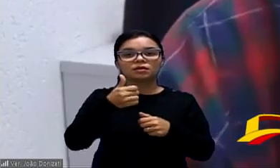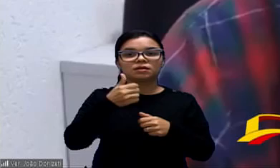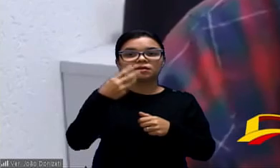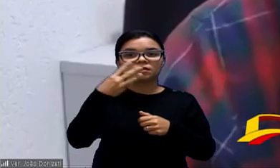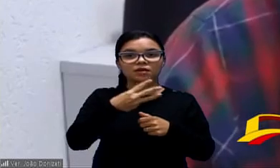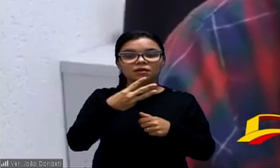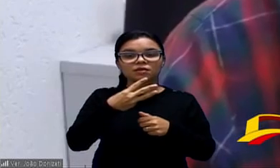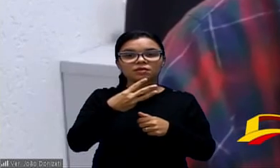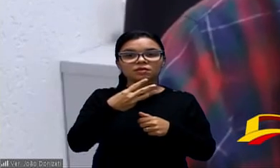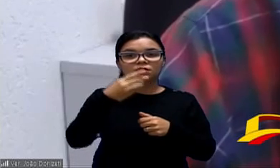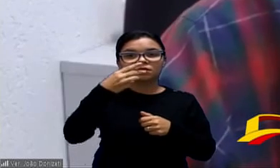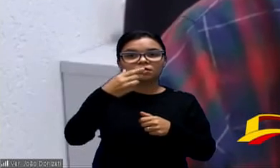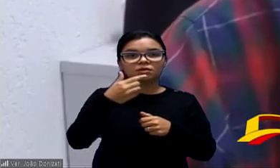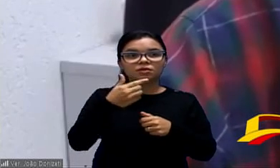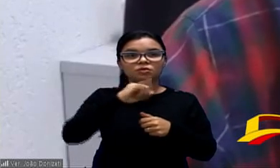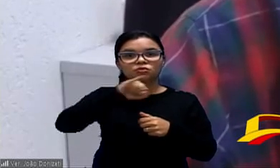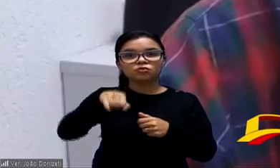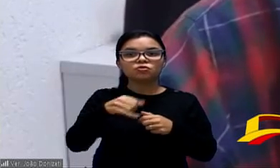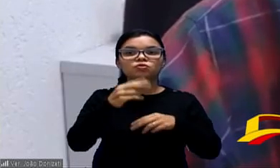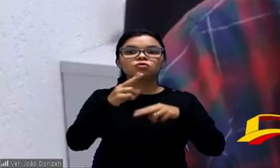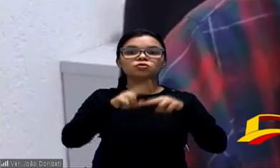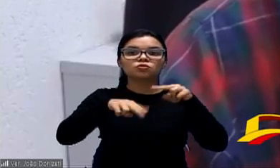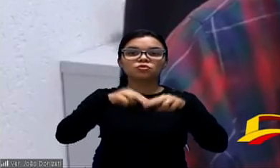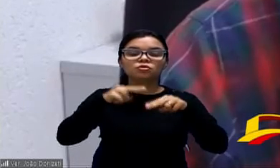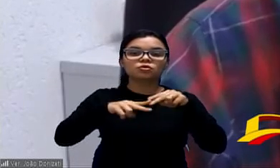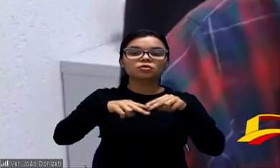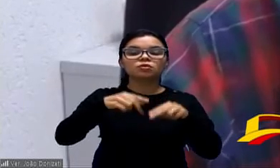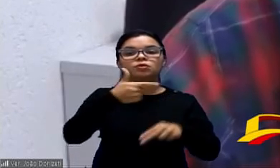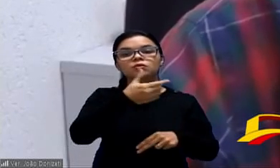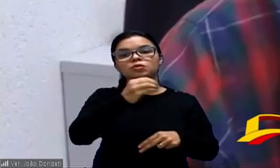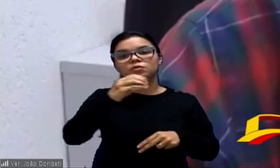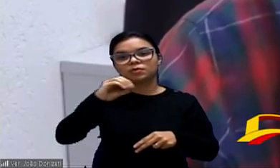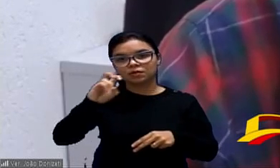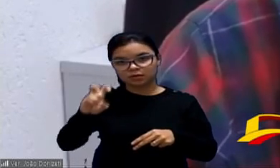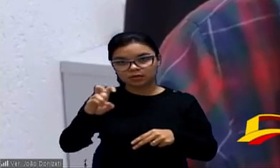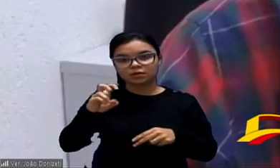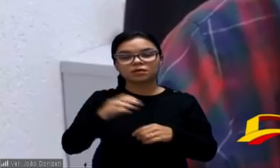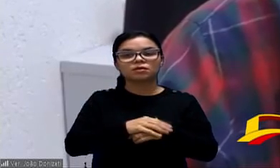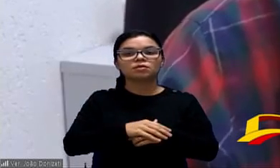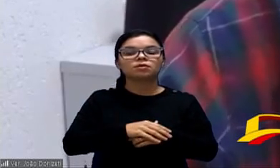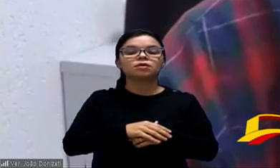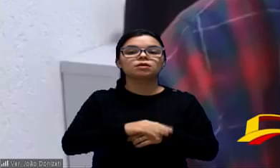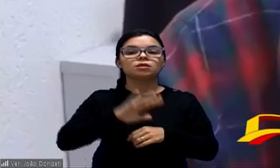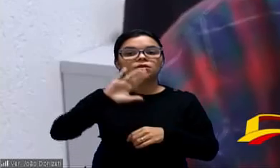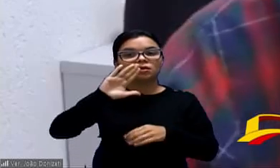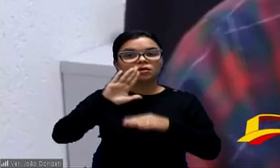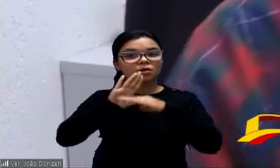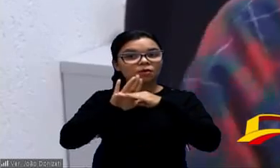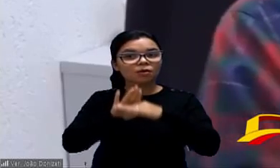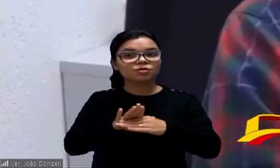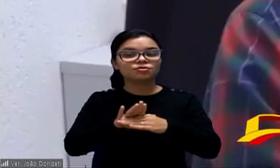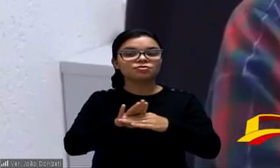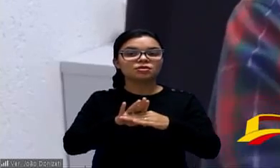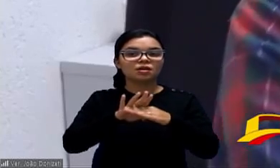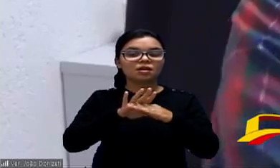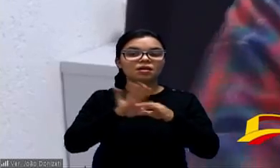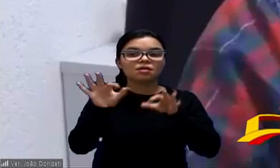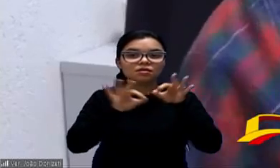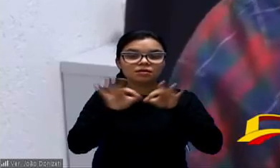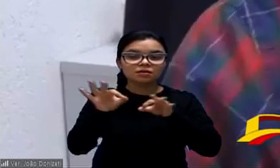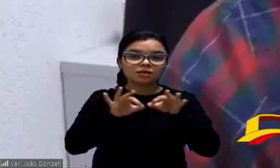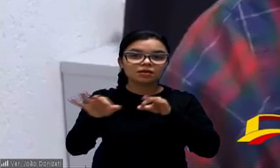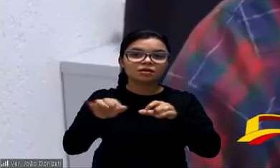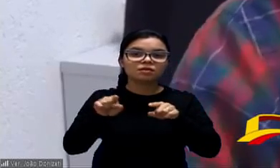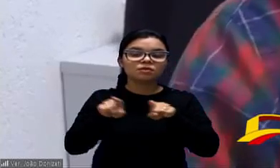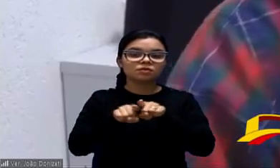aprovar, de autoria da nobre vereadora, na época, Tânia Bacelli, que disciplinava o tempo de serviço, o tempo de